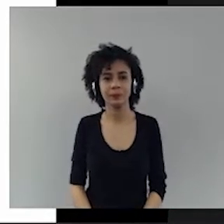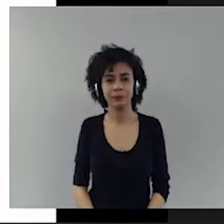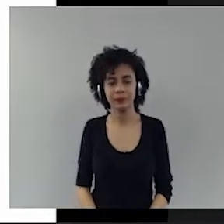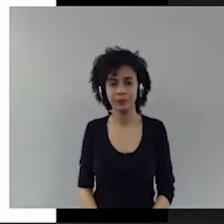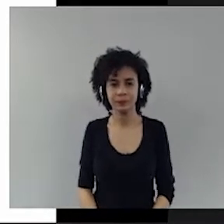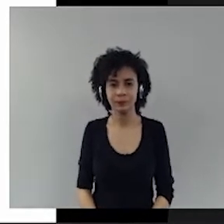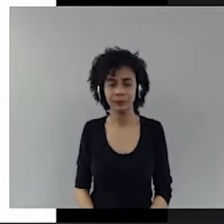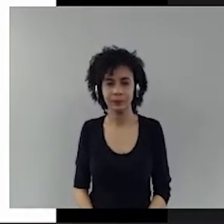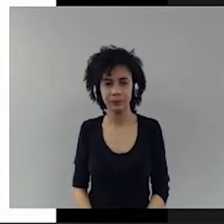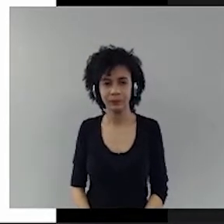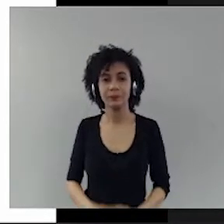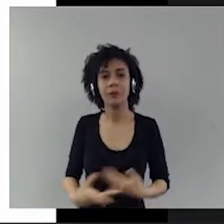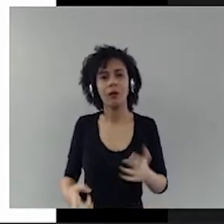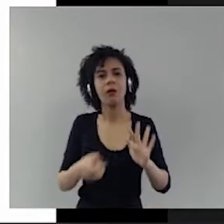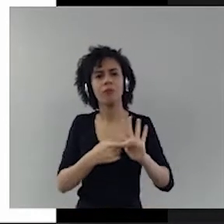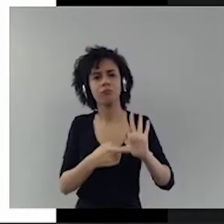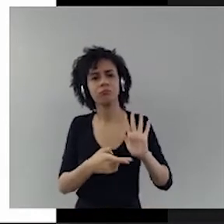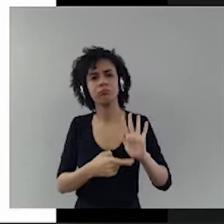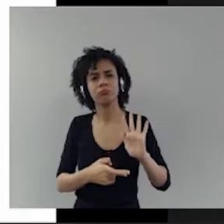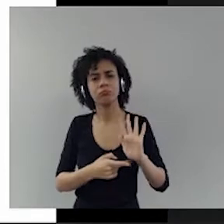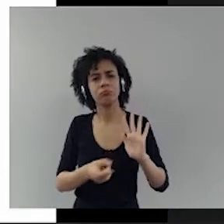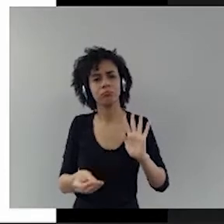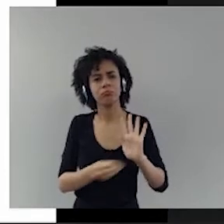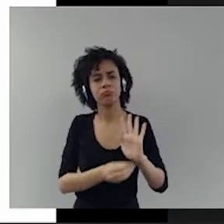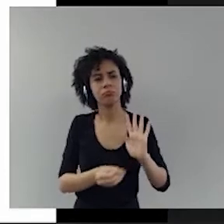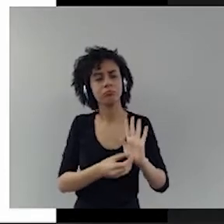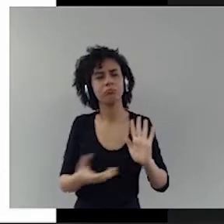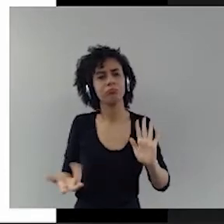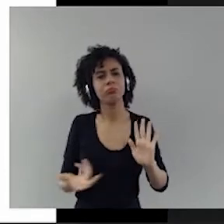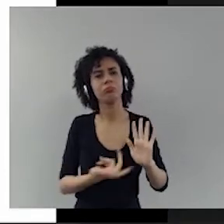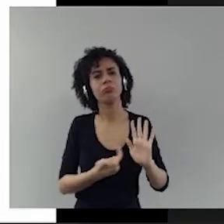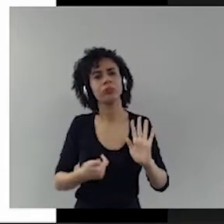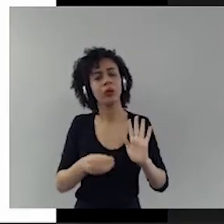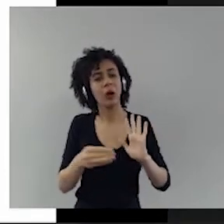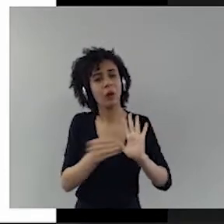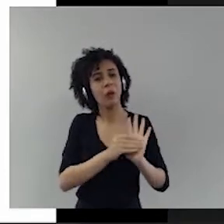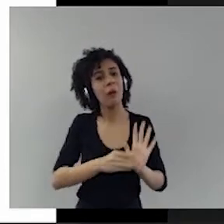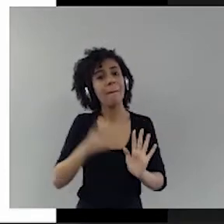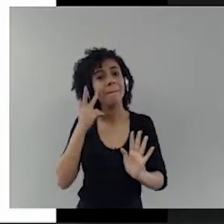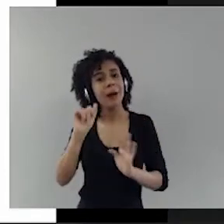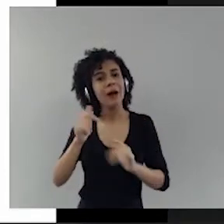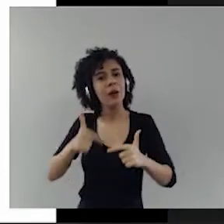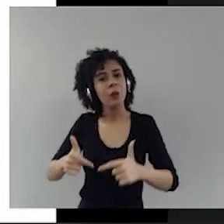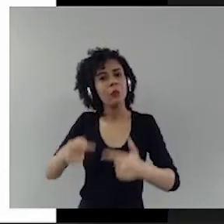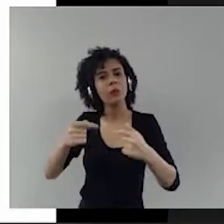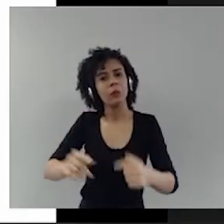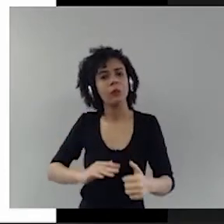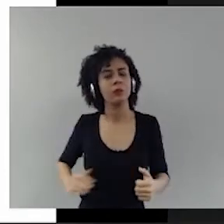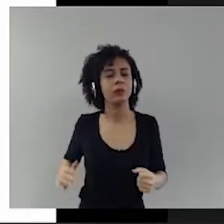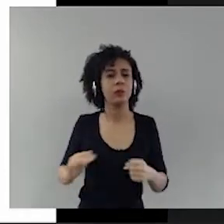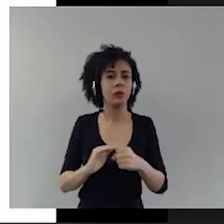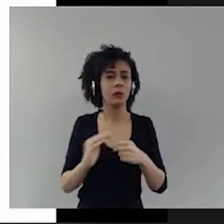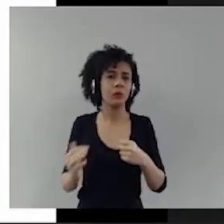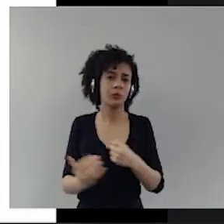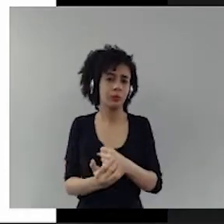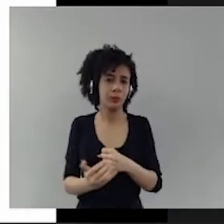é regras que foram tomadas extraordinariamente para combater a pandemia